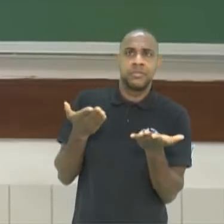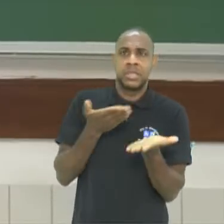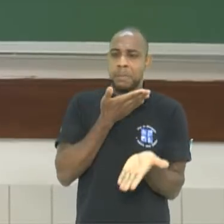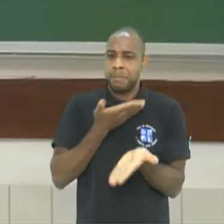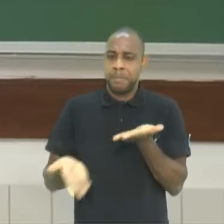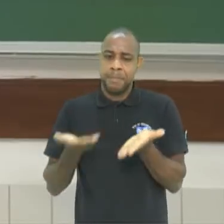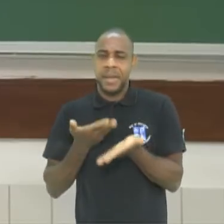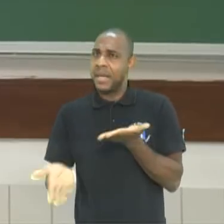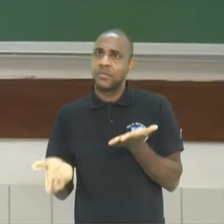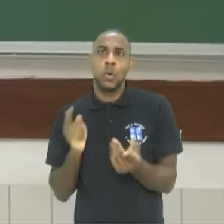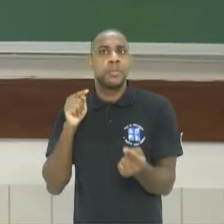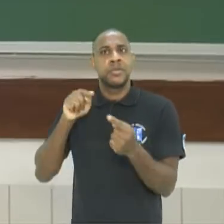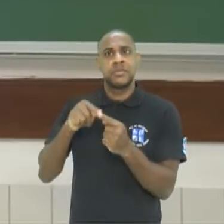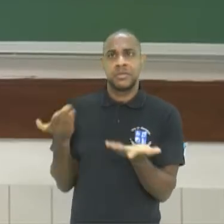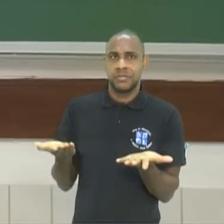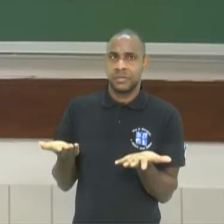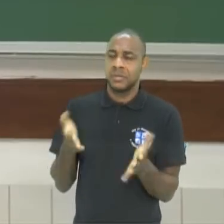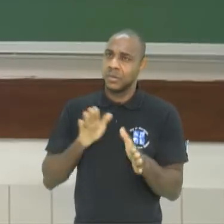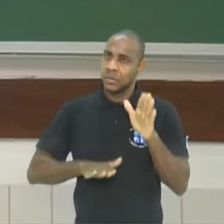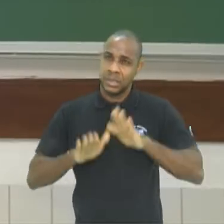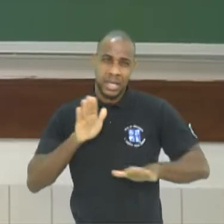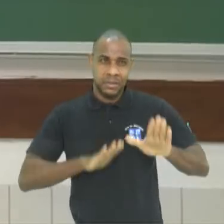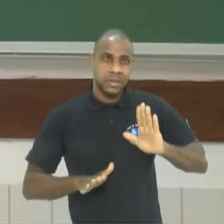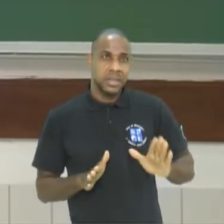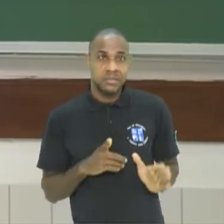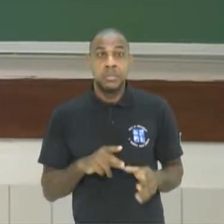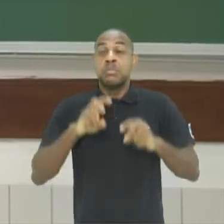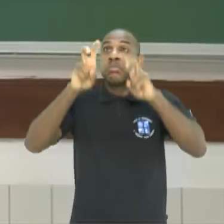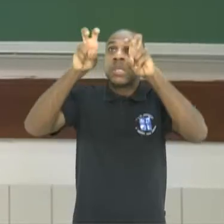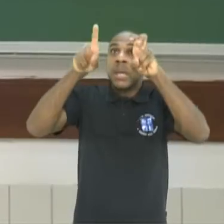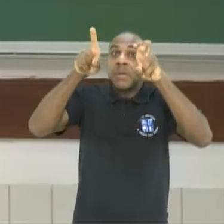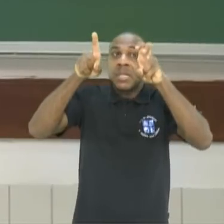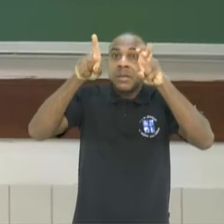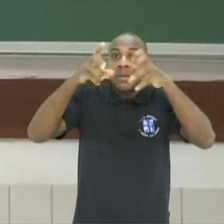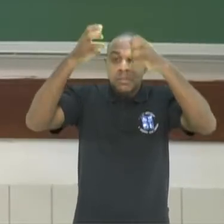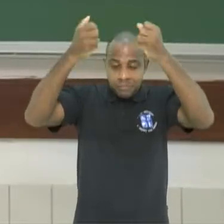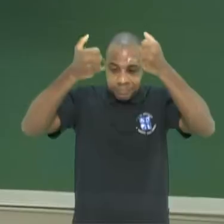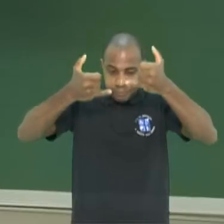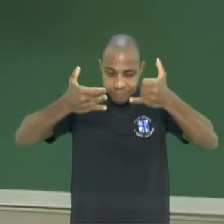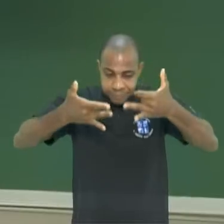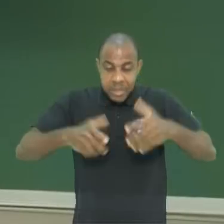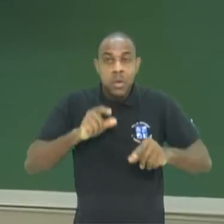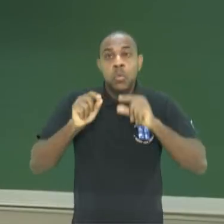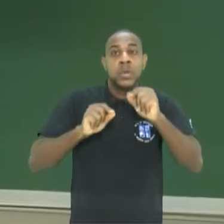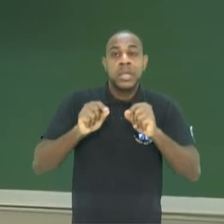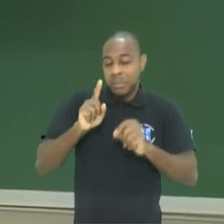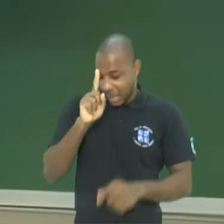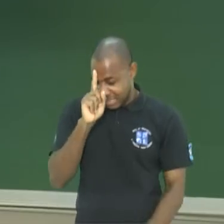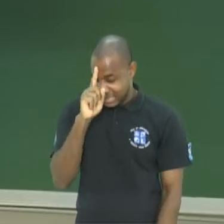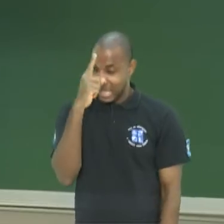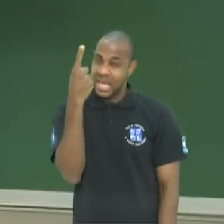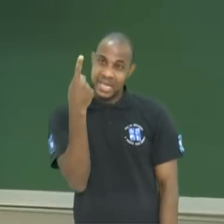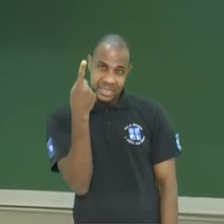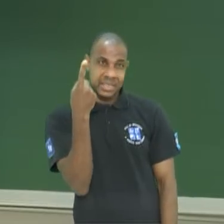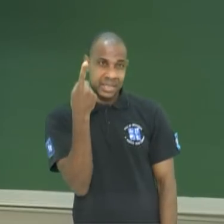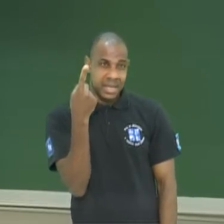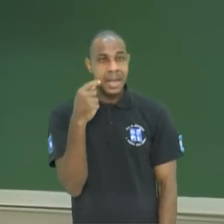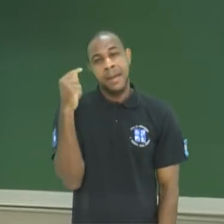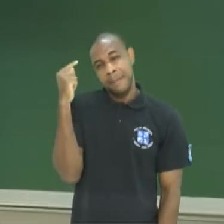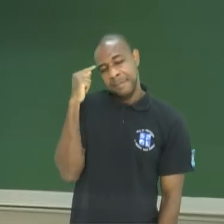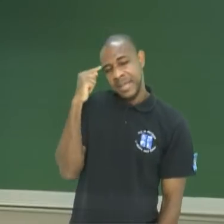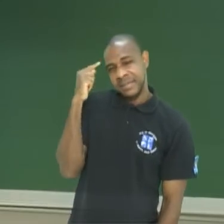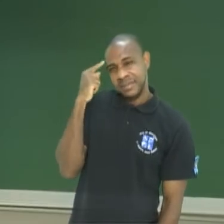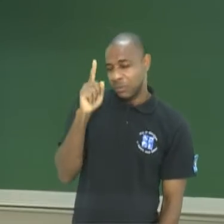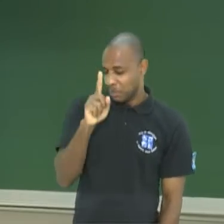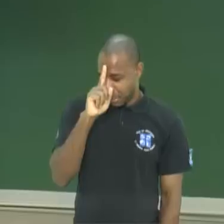prestar bastante atenção nesse tema. A partir deste tema, você vai formular uma ideia, pensar em